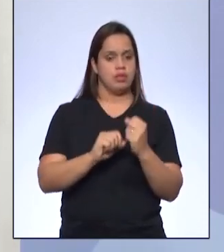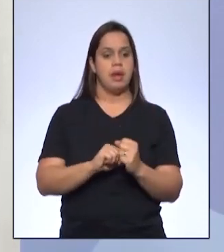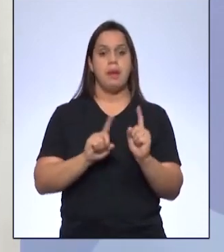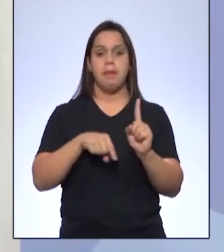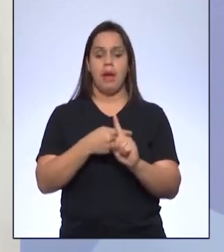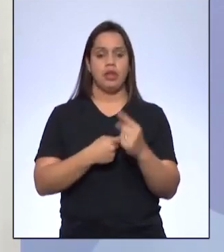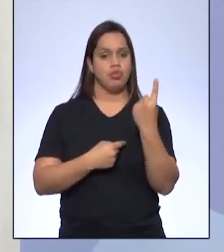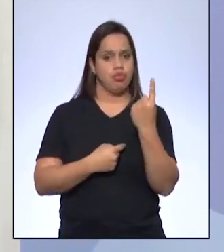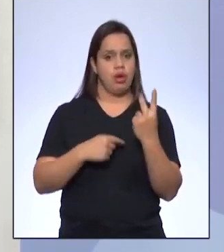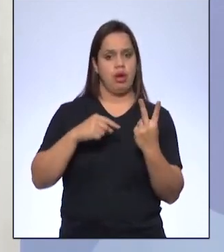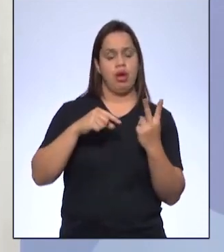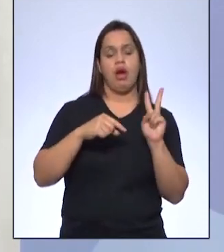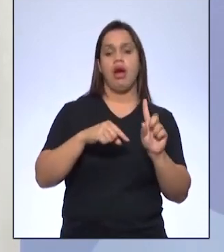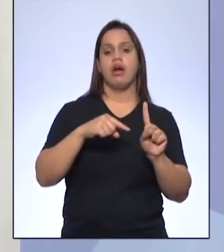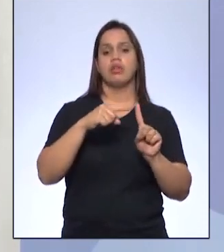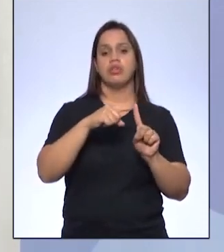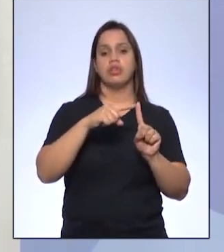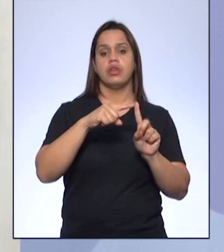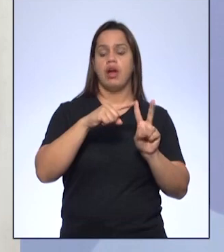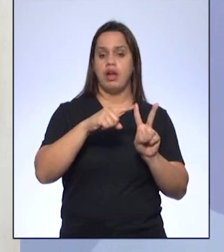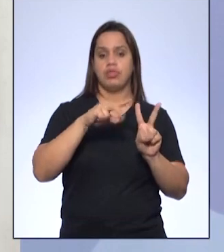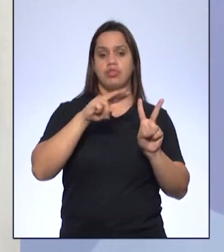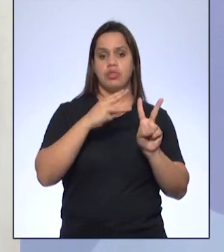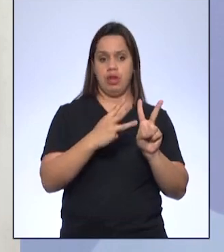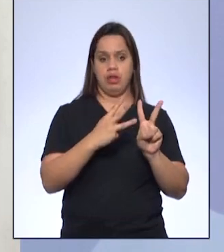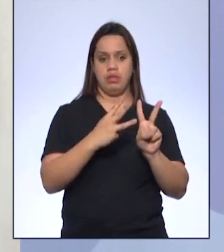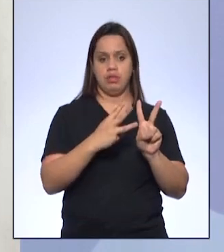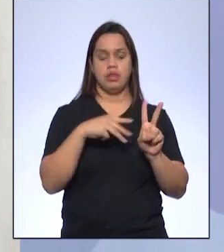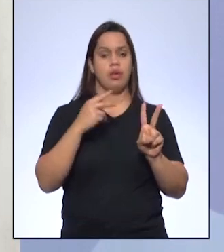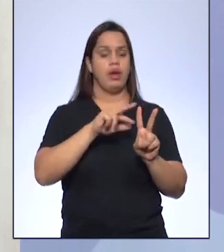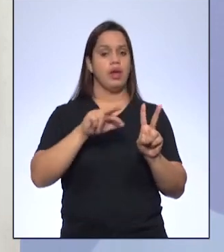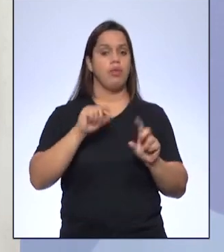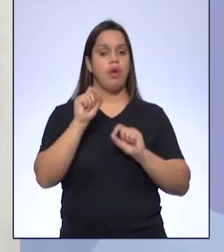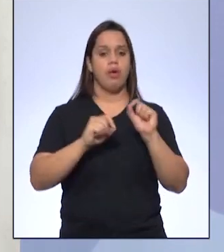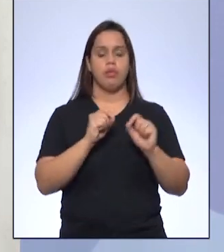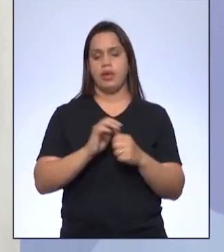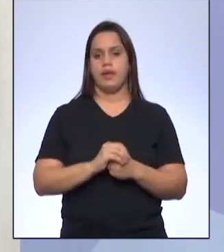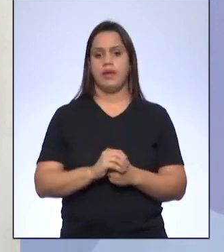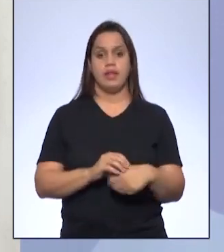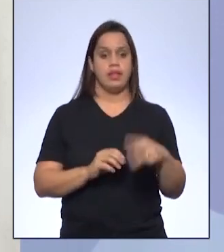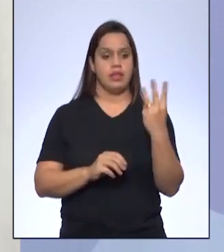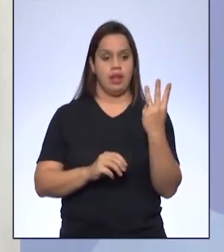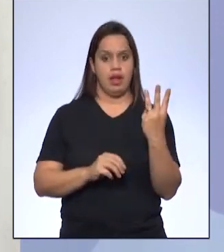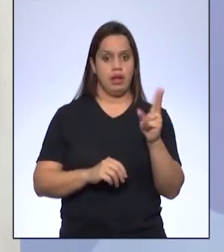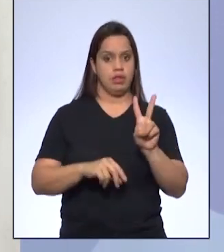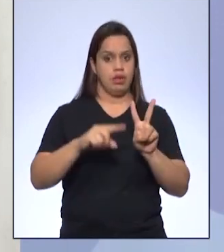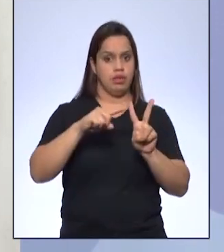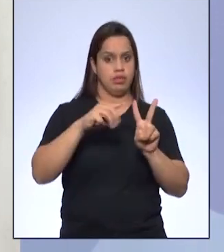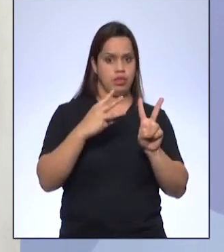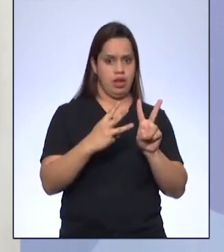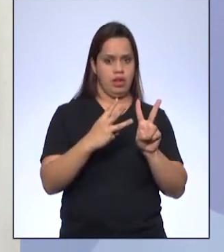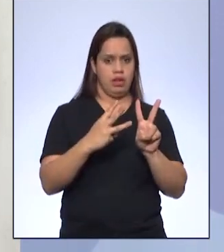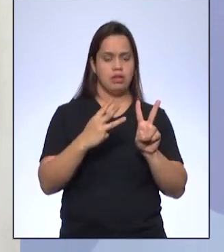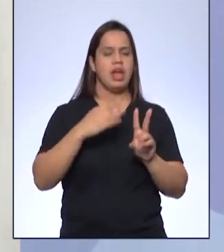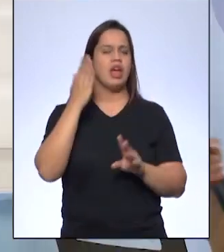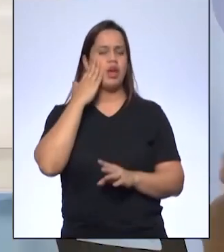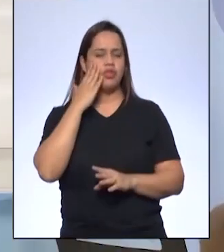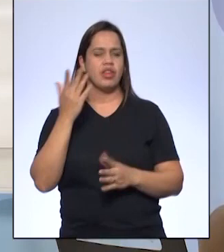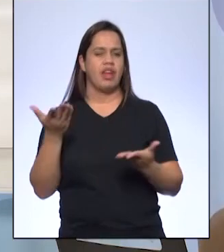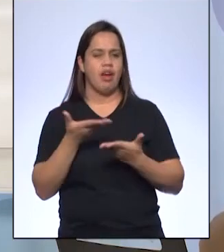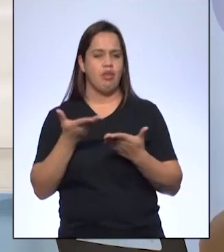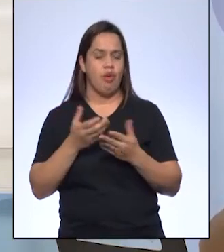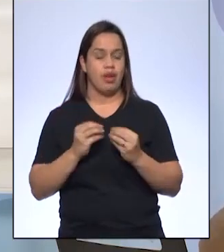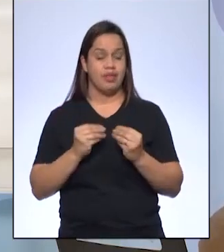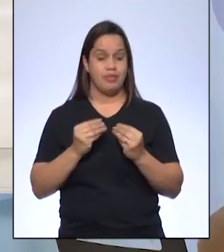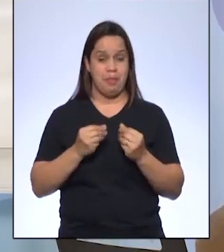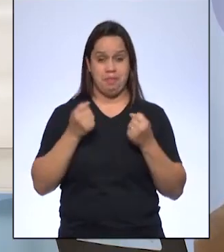3 é igual a 3 raiz de 3. Eu sei que eu forcei um pouquinho com vocês